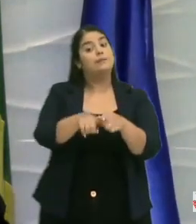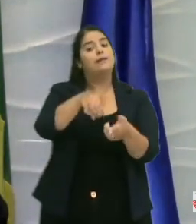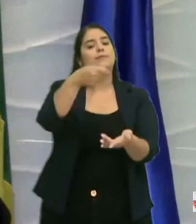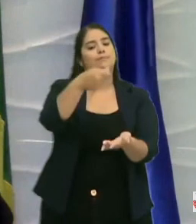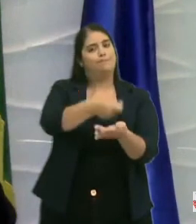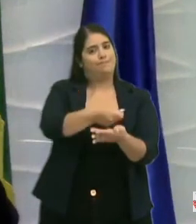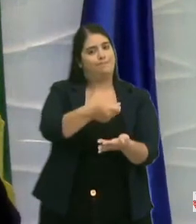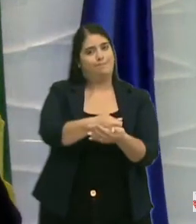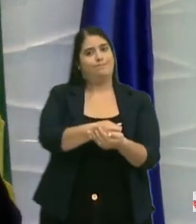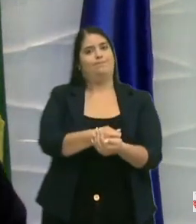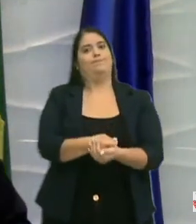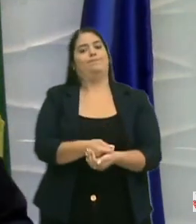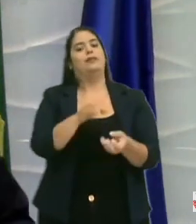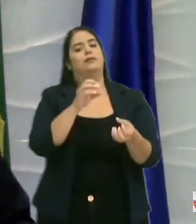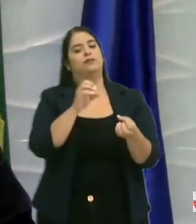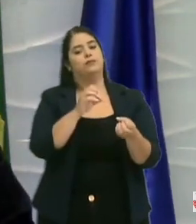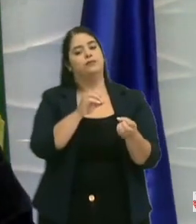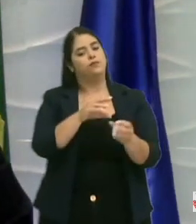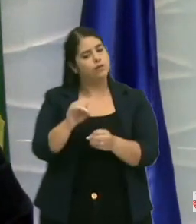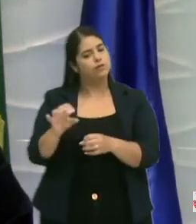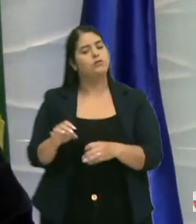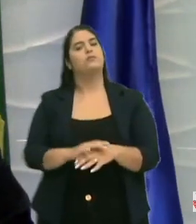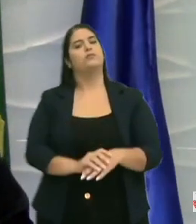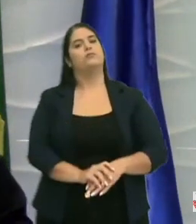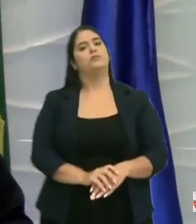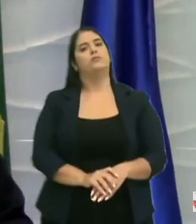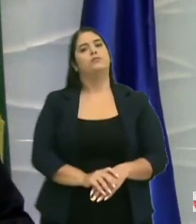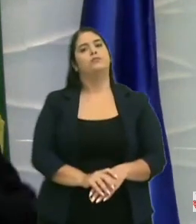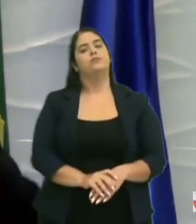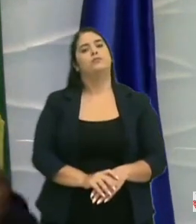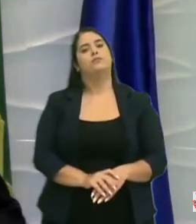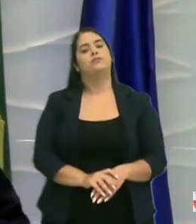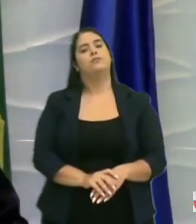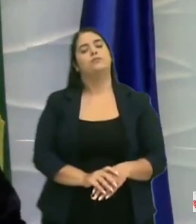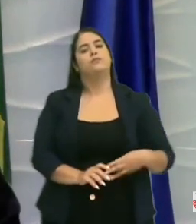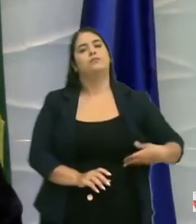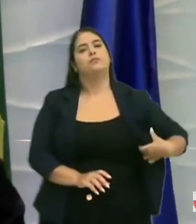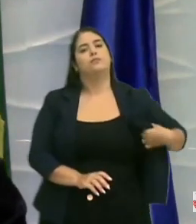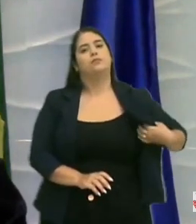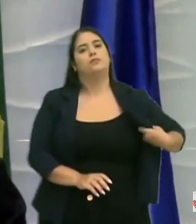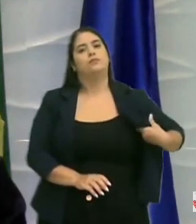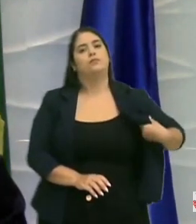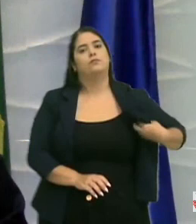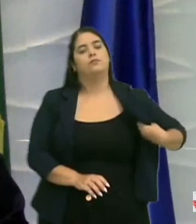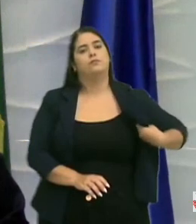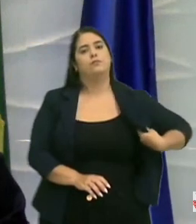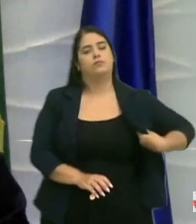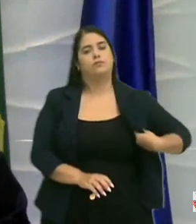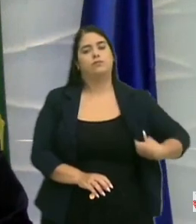também com educação, que eu não vejo isso. Mas não vejo de forma alguma.